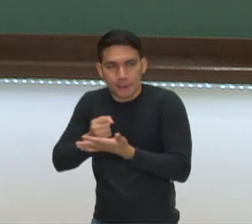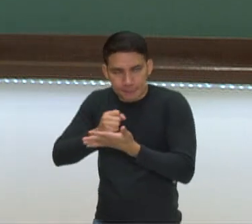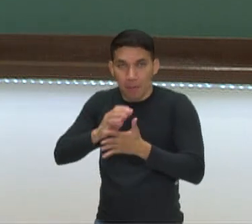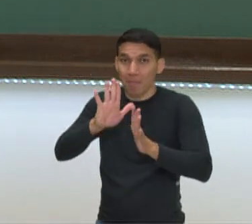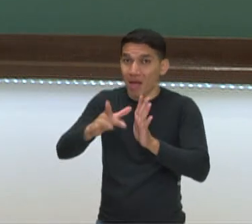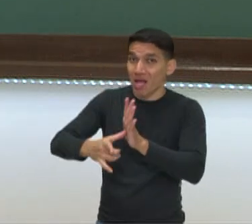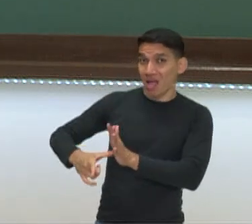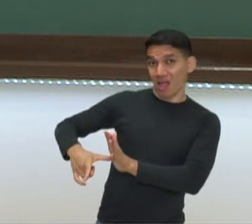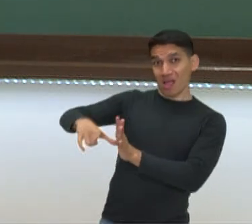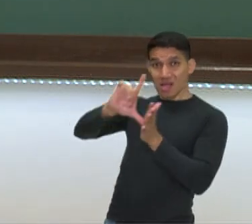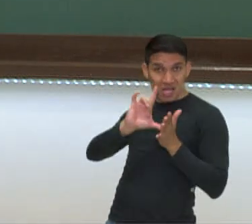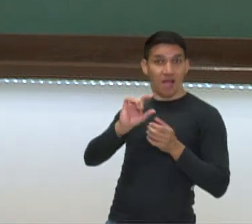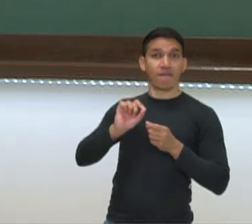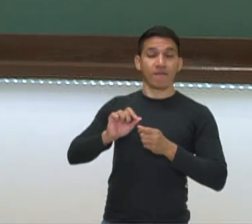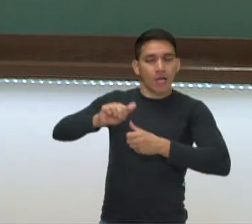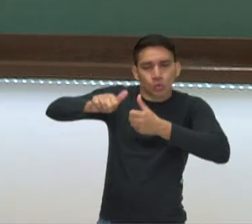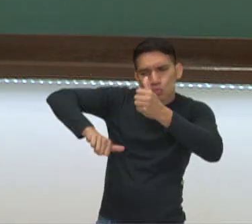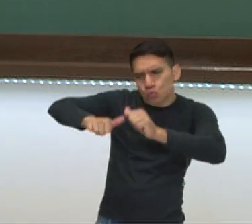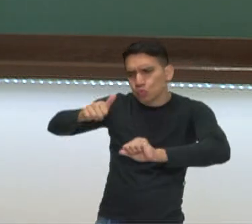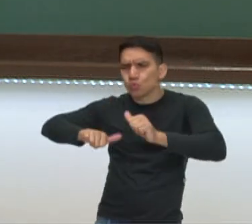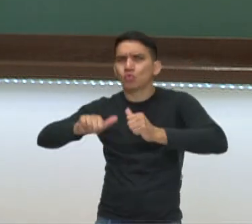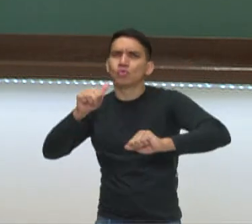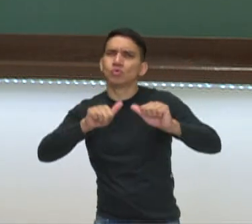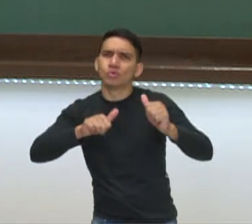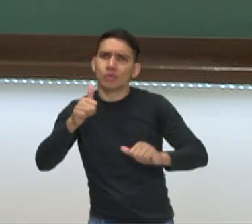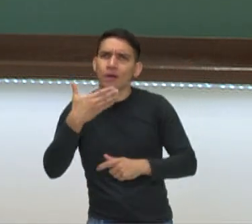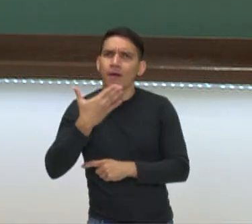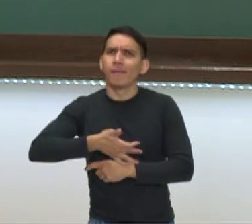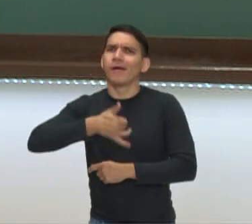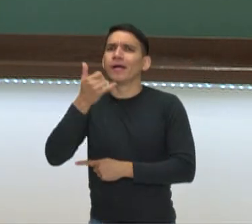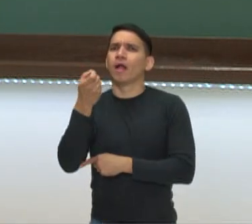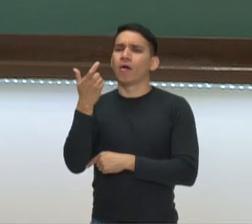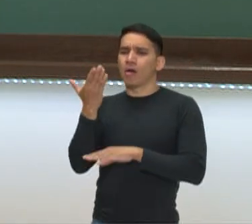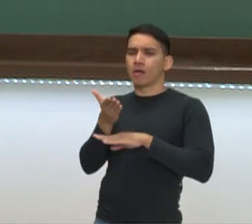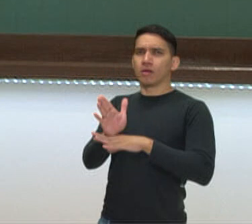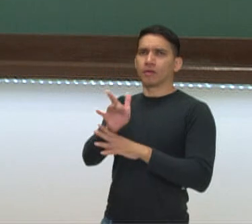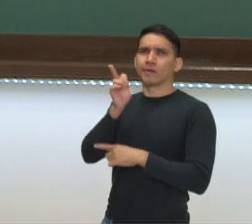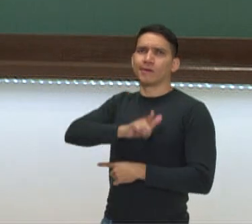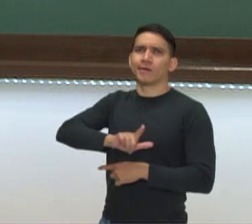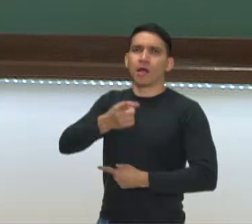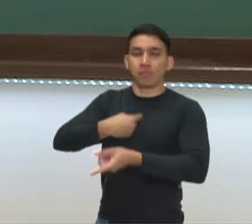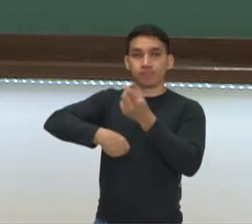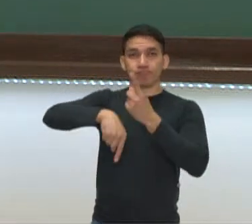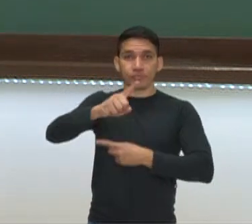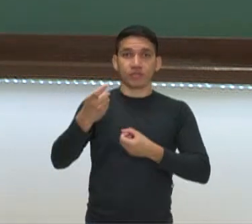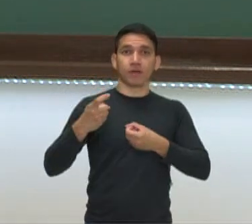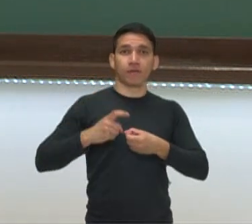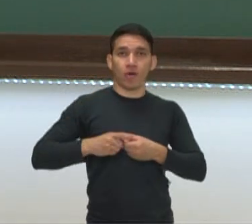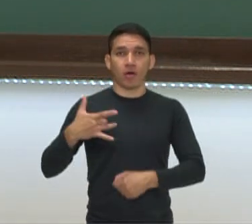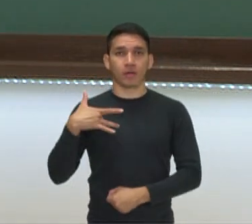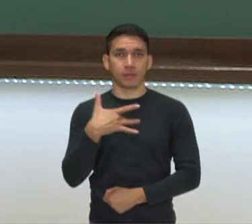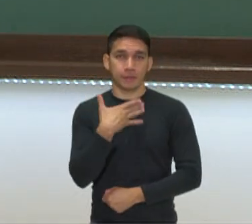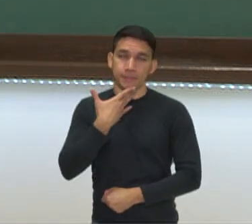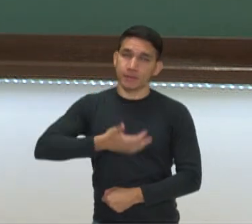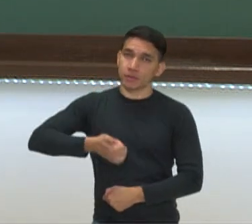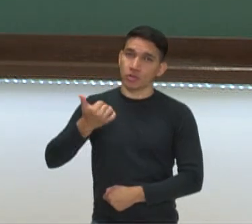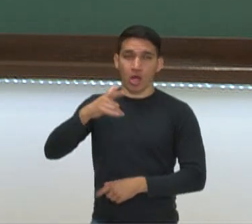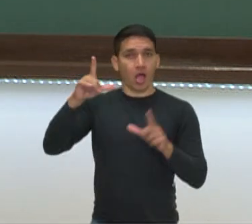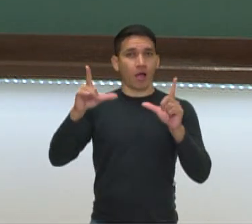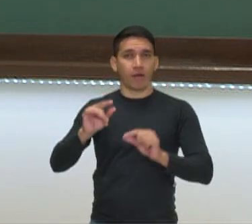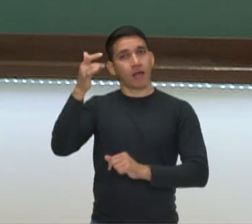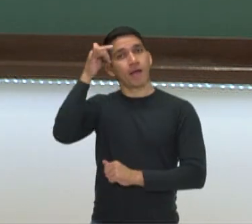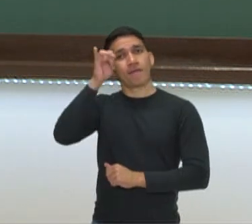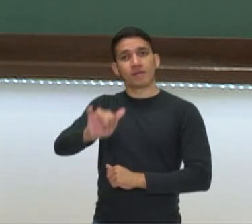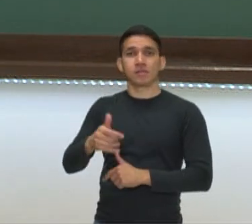quanto antes for feito esse diagnóstico, maiores as chances realmente de reverter esse tipo de problema. Então,